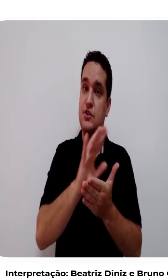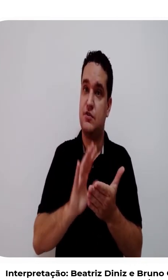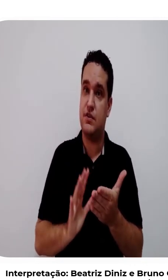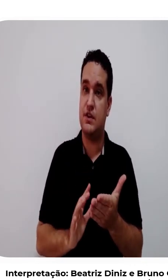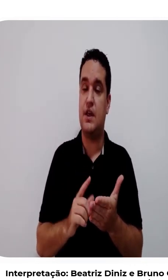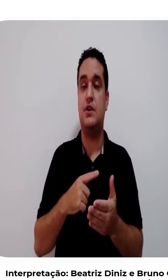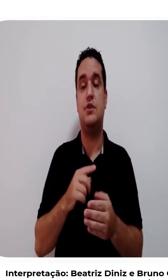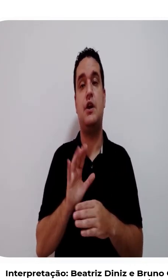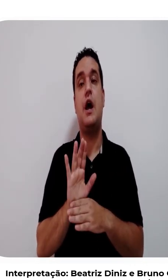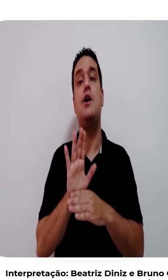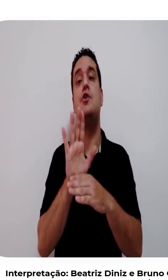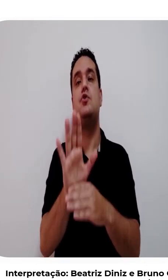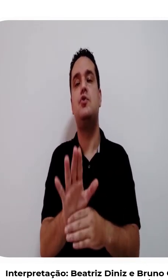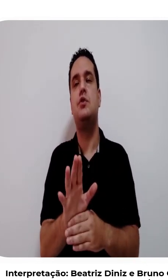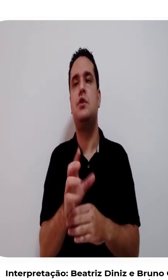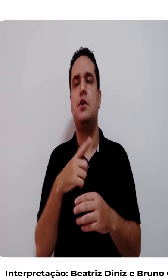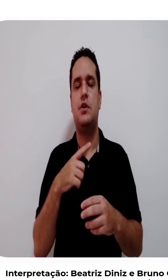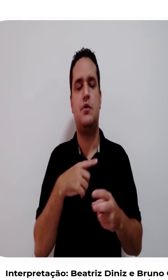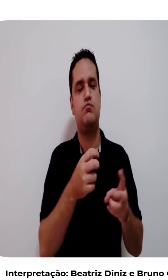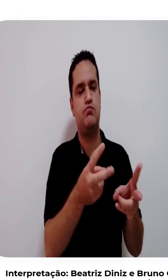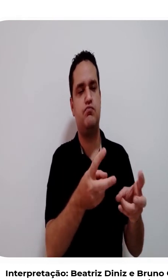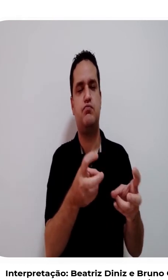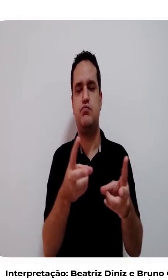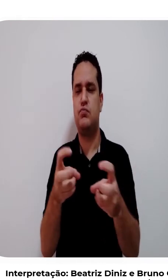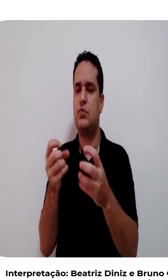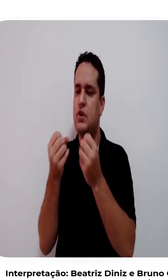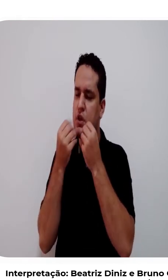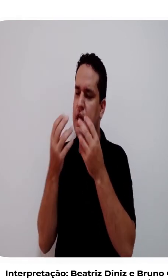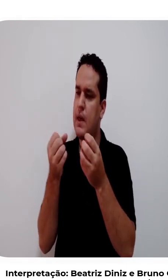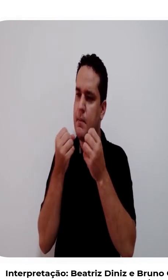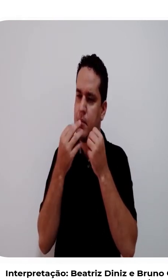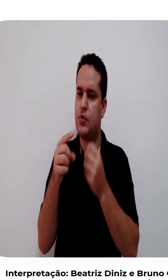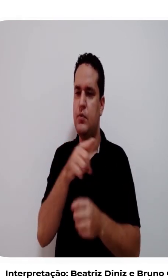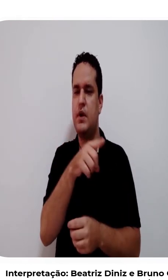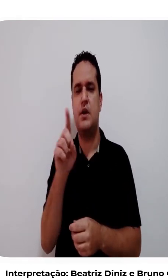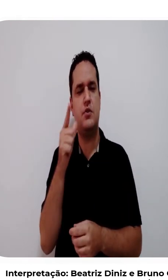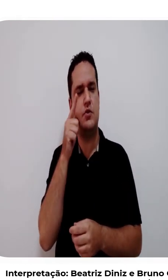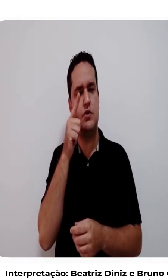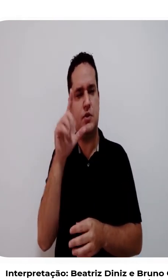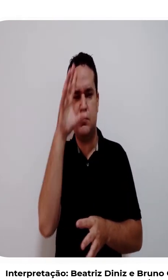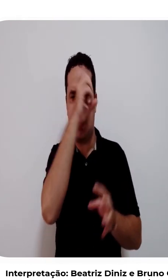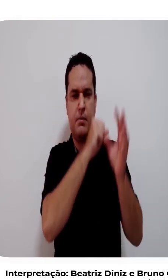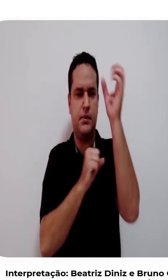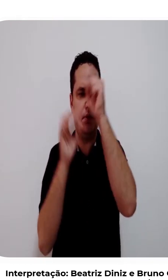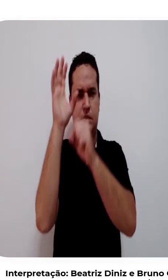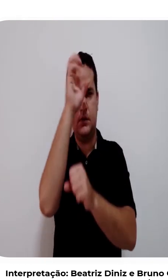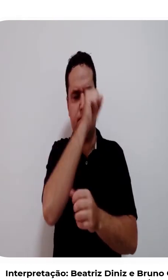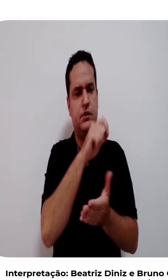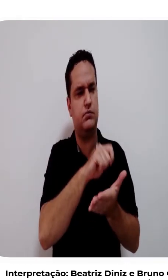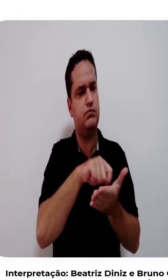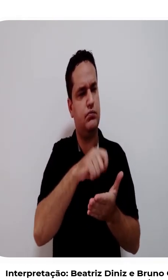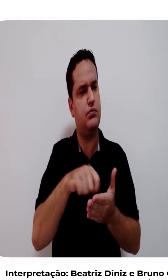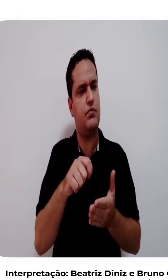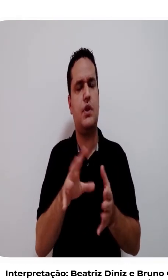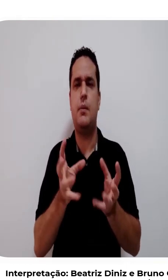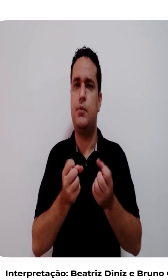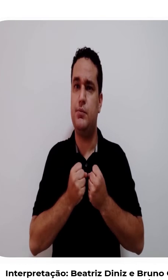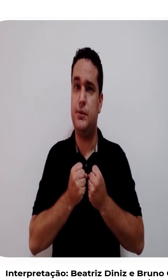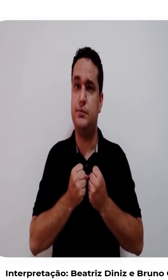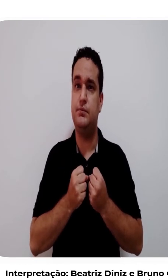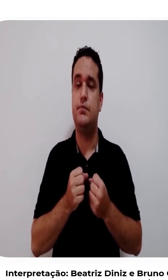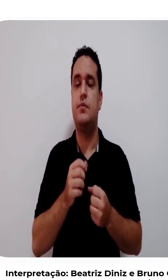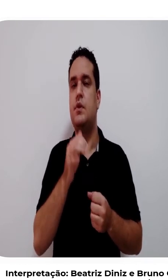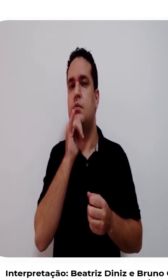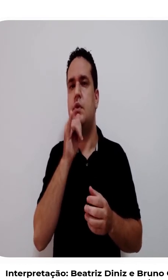que vem favorecendo os momentos de apropriação do sistema de escrita, como, por exemplo, a cruzadinha, a escrita de listas coletivas